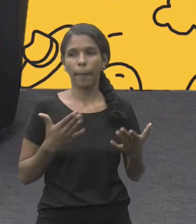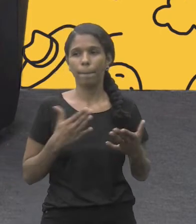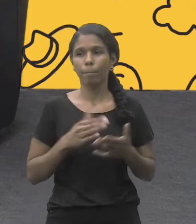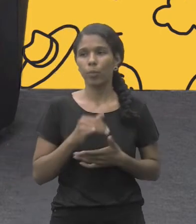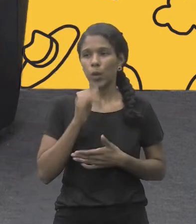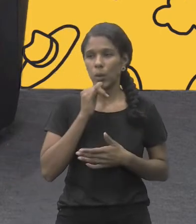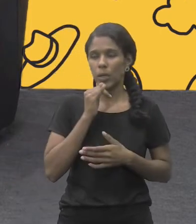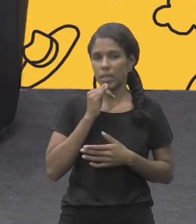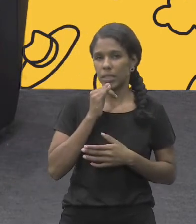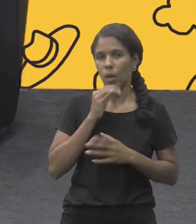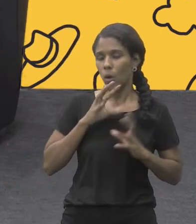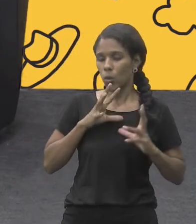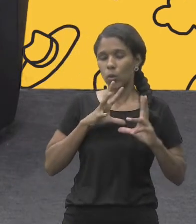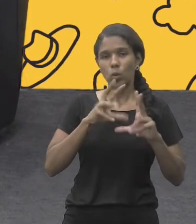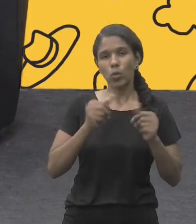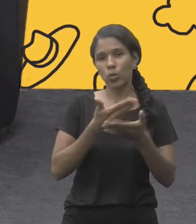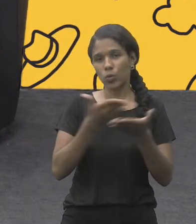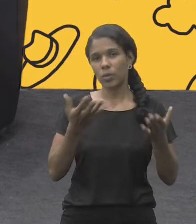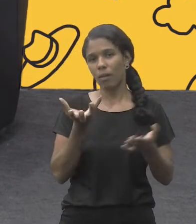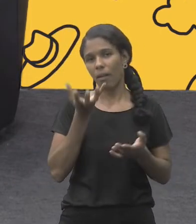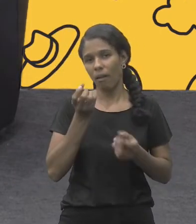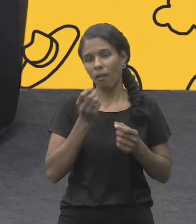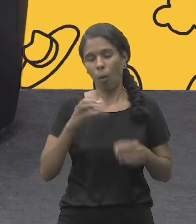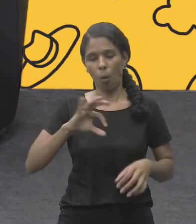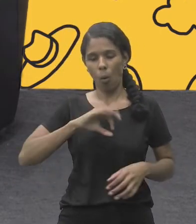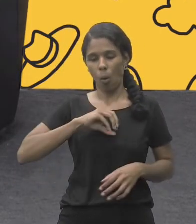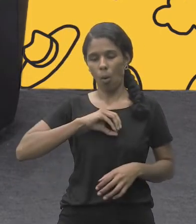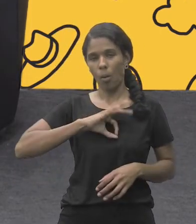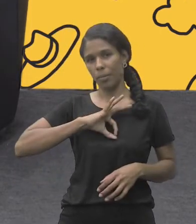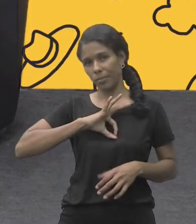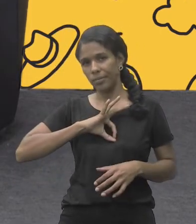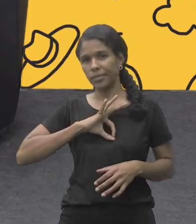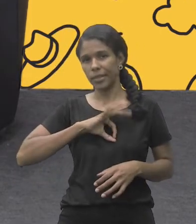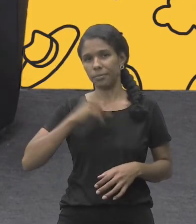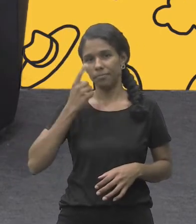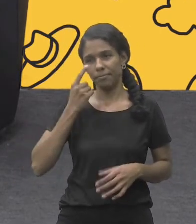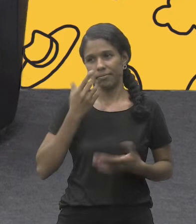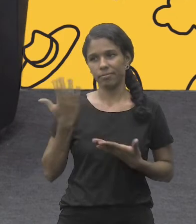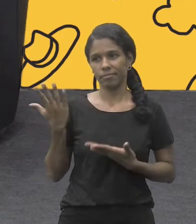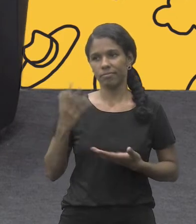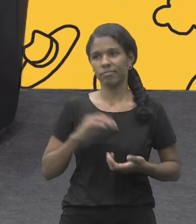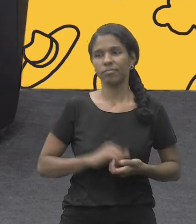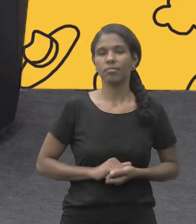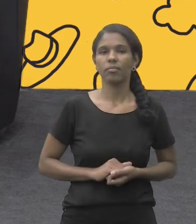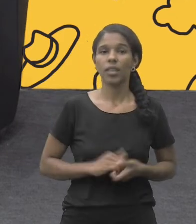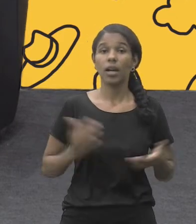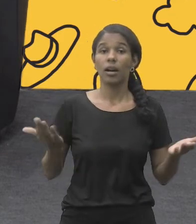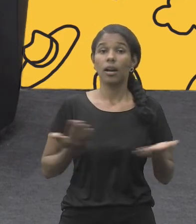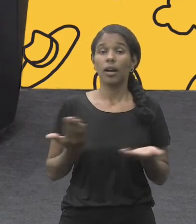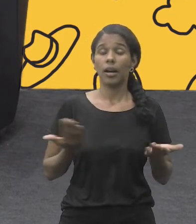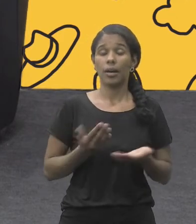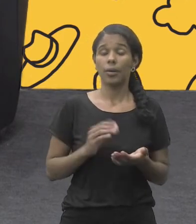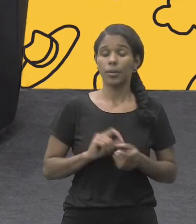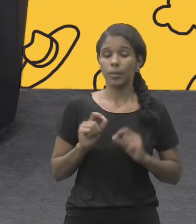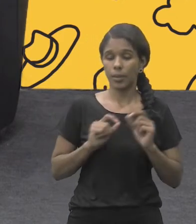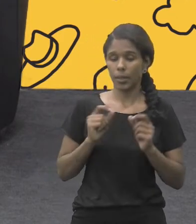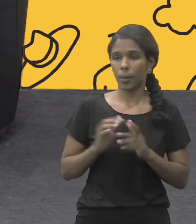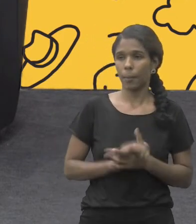medalha. Vamos para algumas